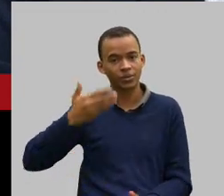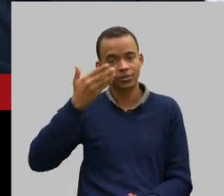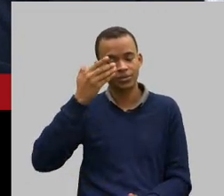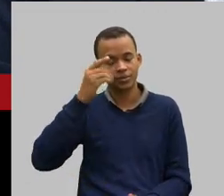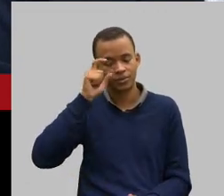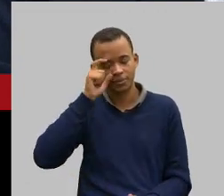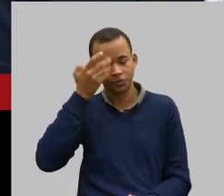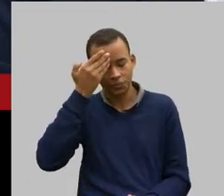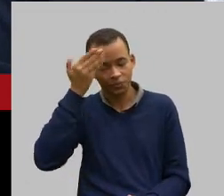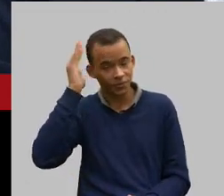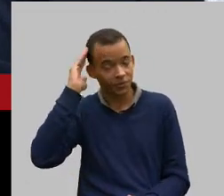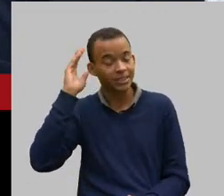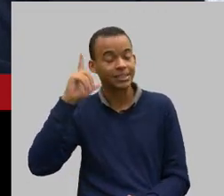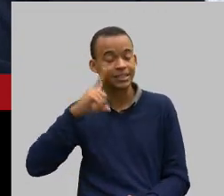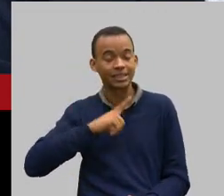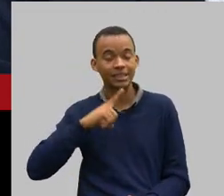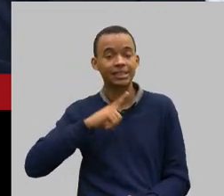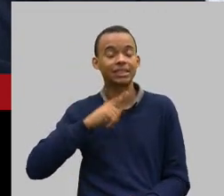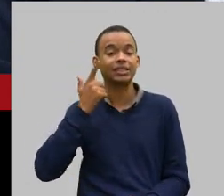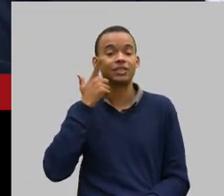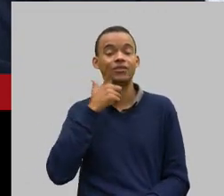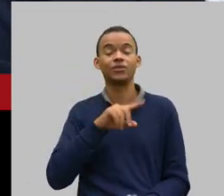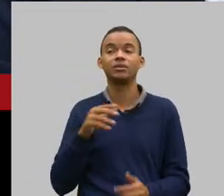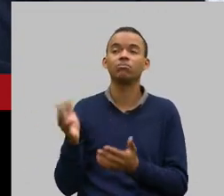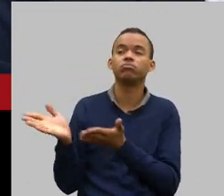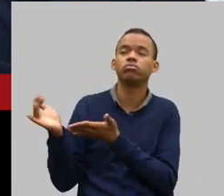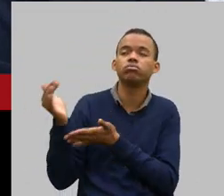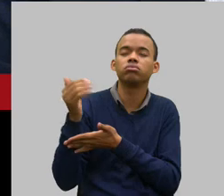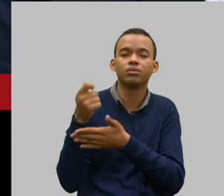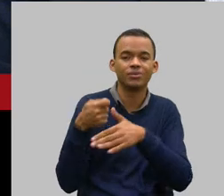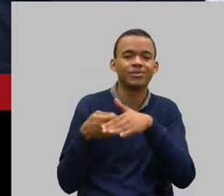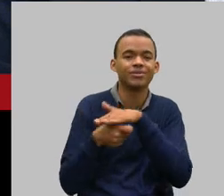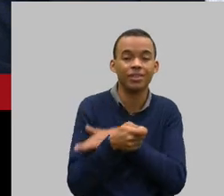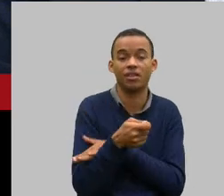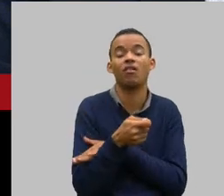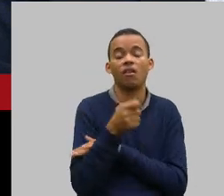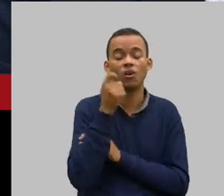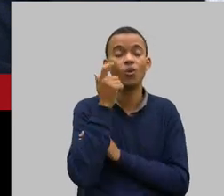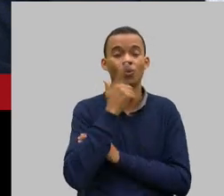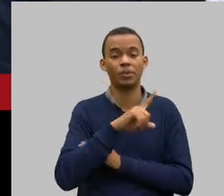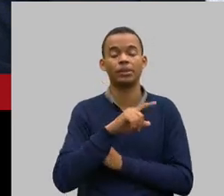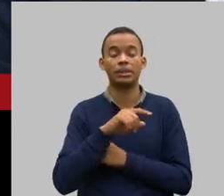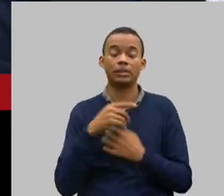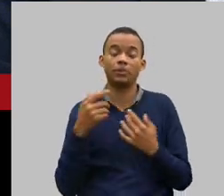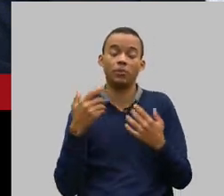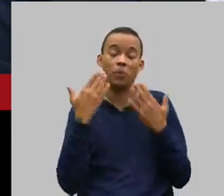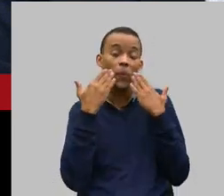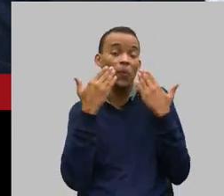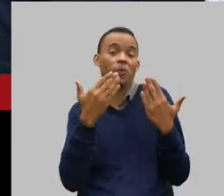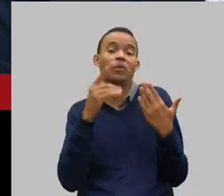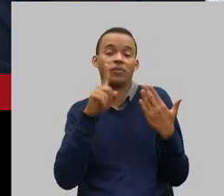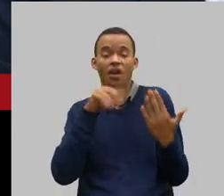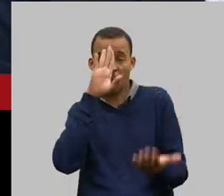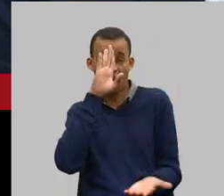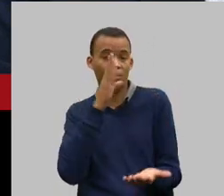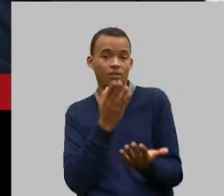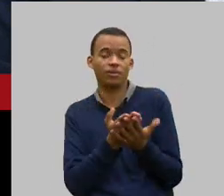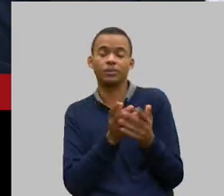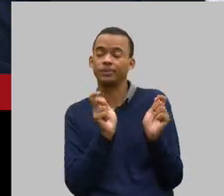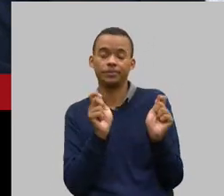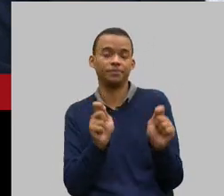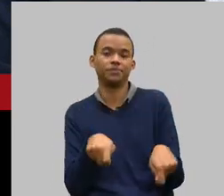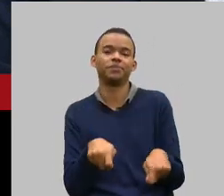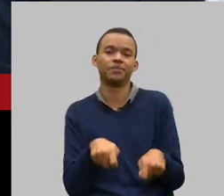investimento é porque é confiável ninguém põe dinheiro em em solo movediço né em área que não que